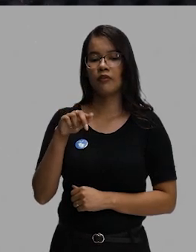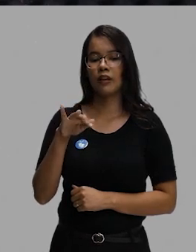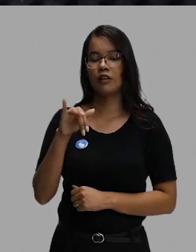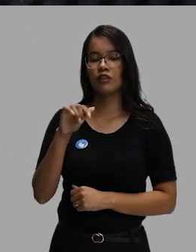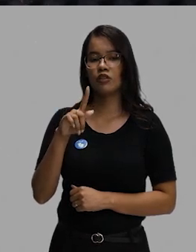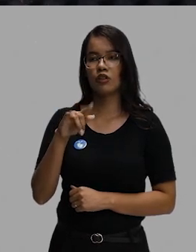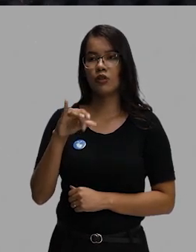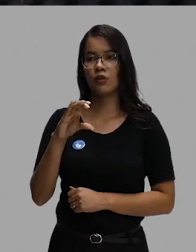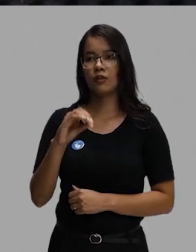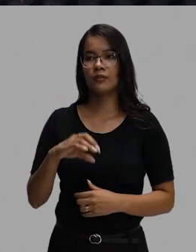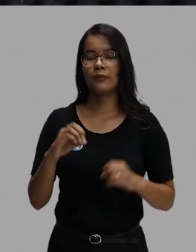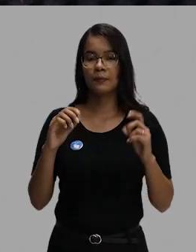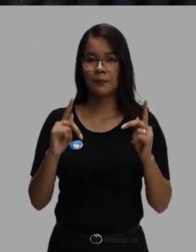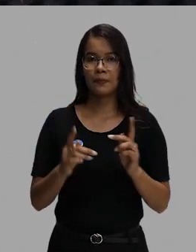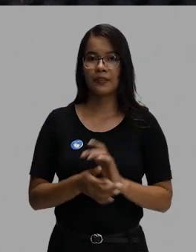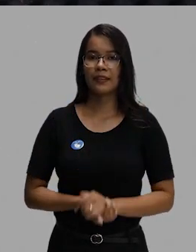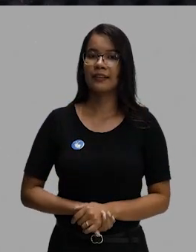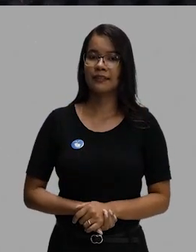de poesia